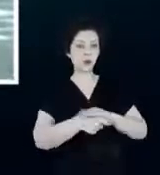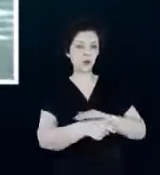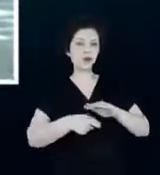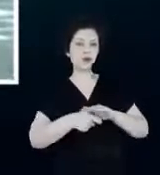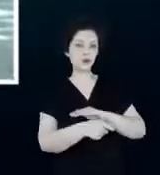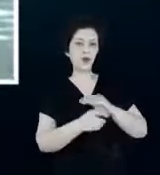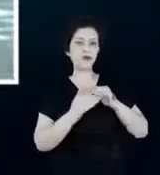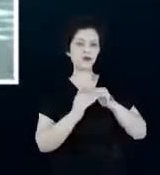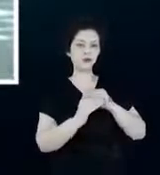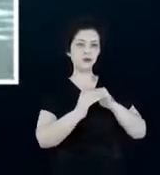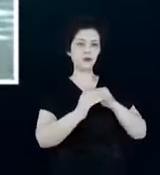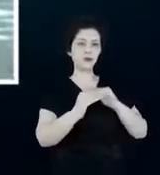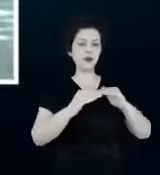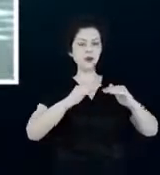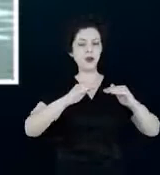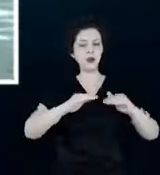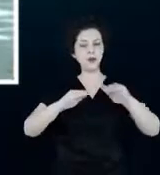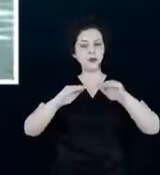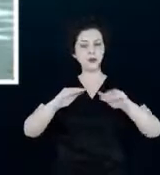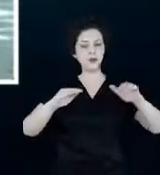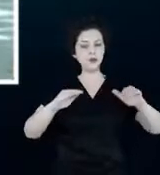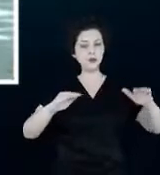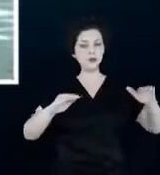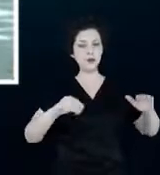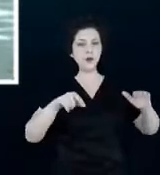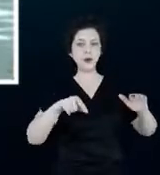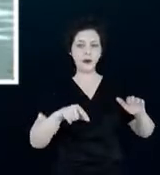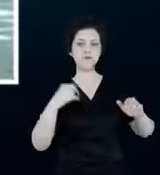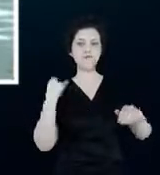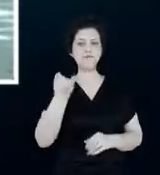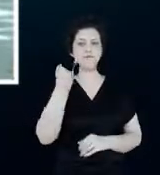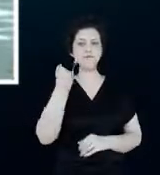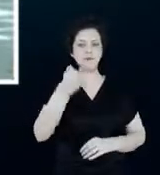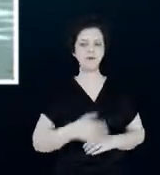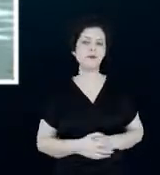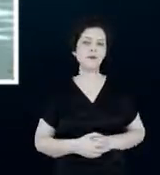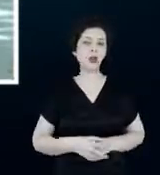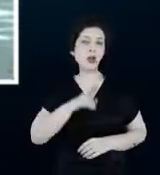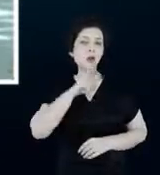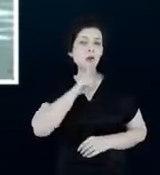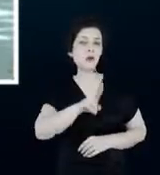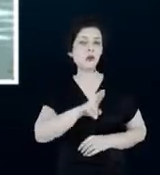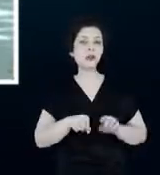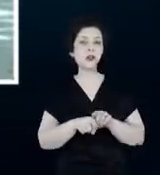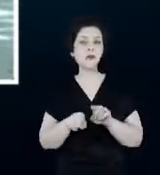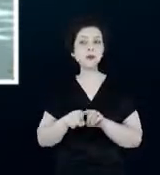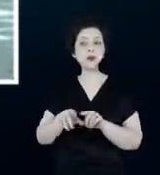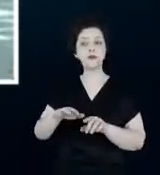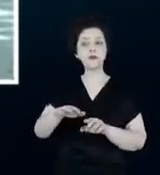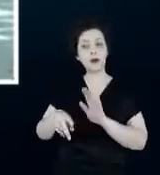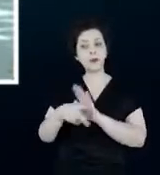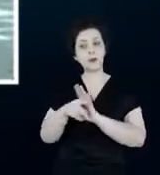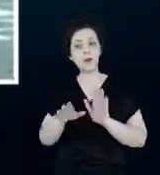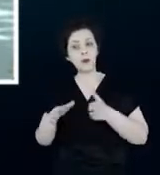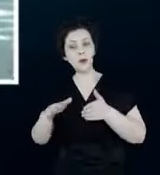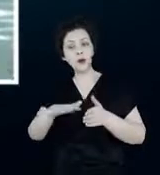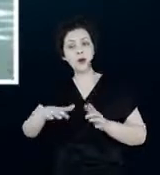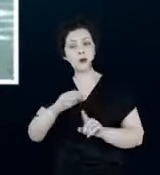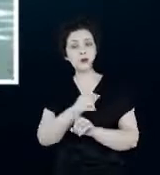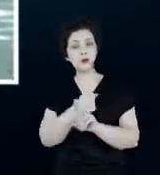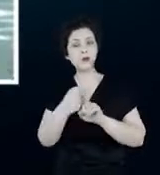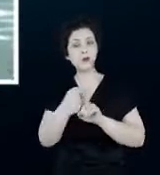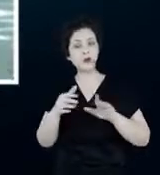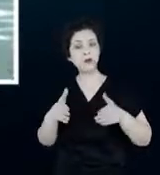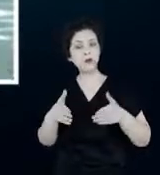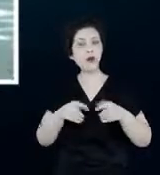ter grande flutuação, não ter cortes, etc., isso para nós é fundamental. O resultado, enquanto sociedade, é focar mais